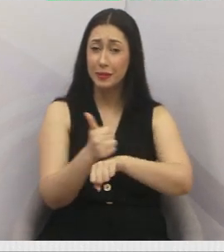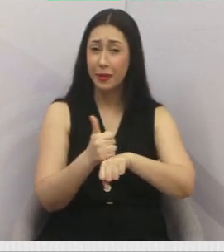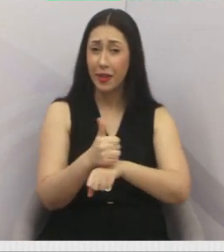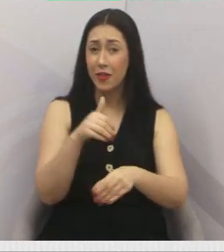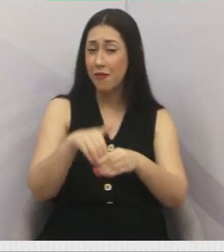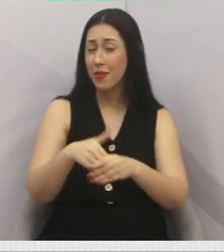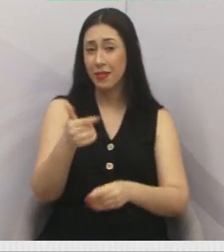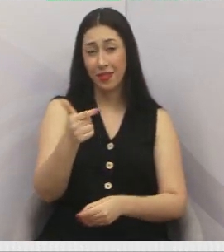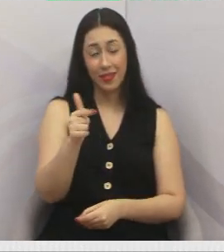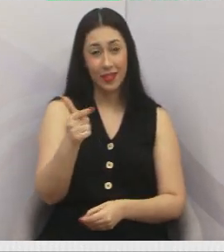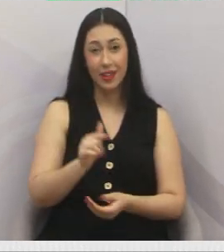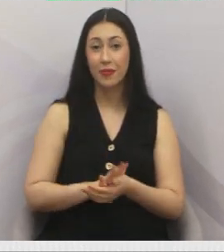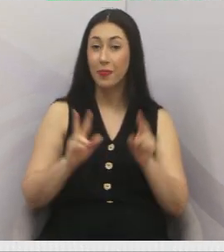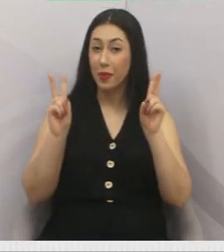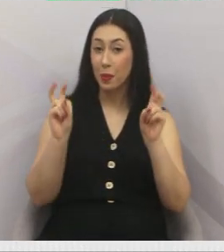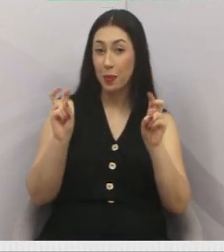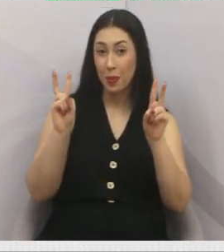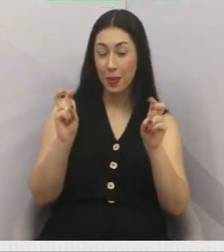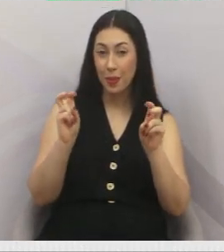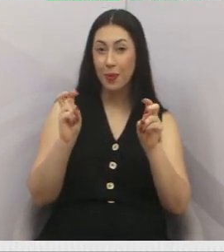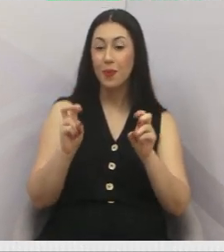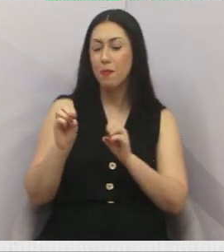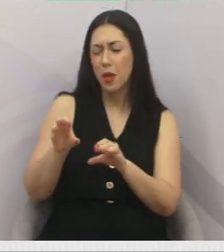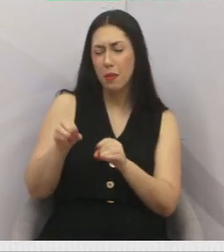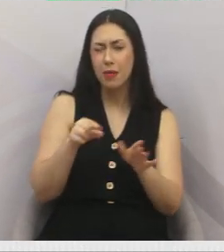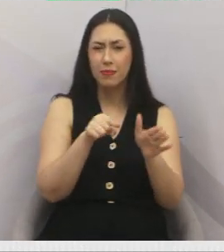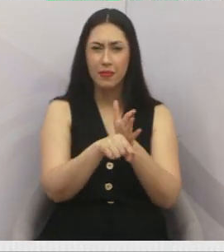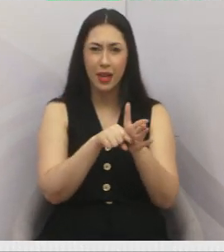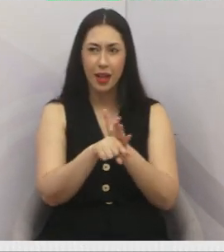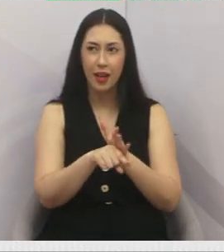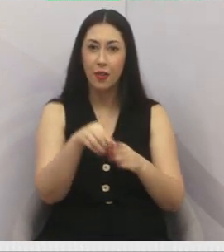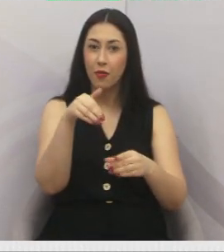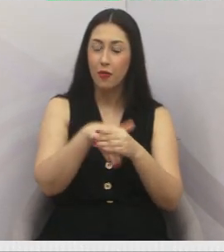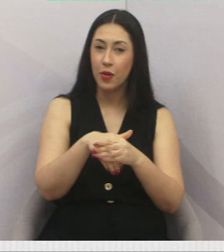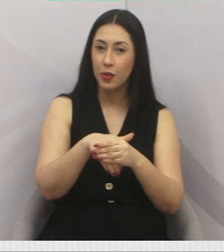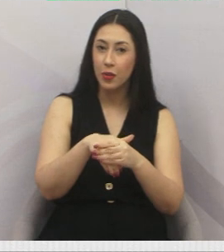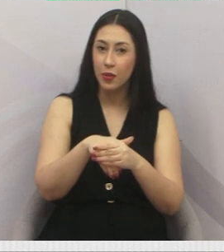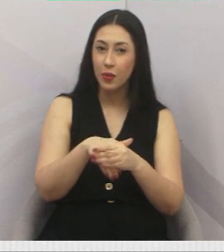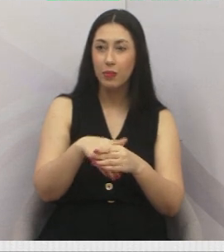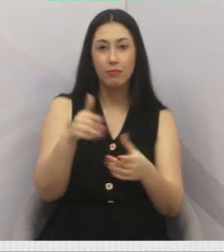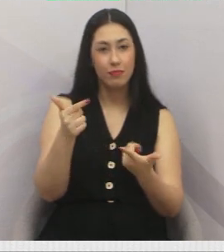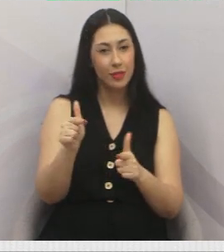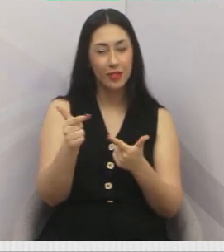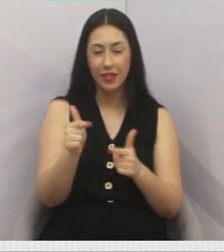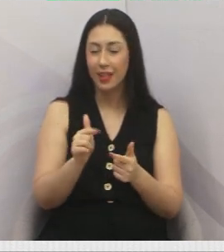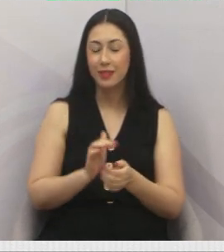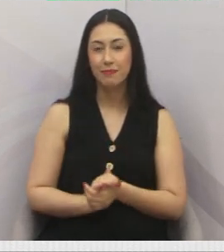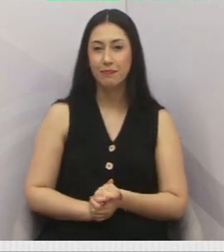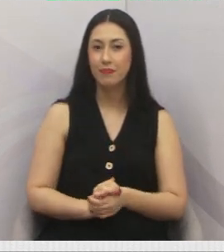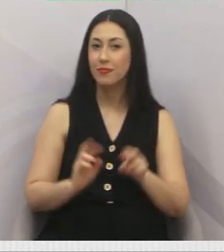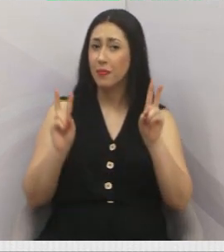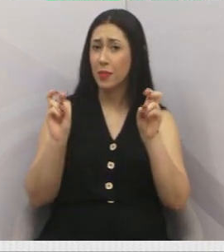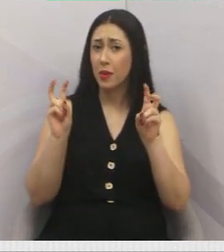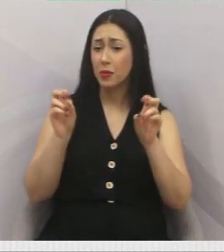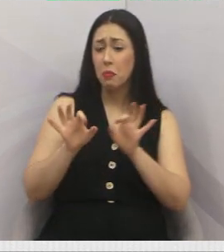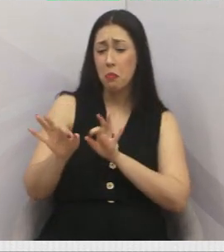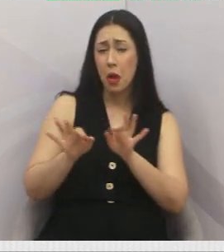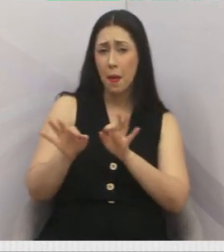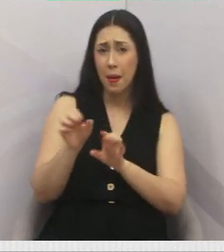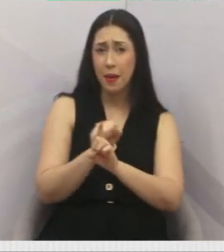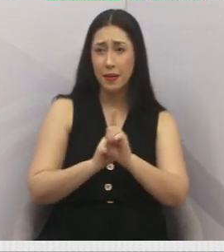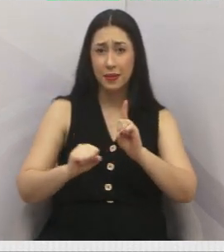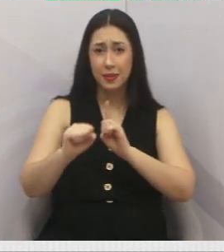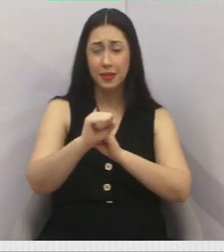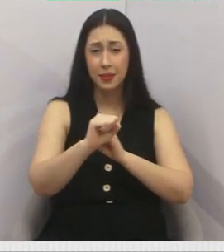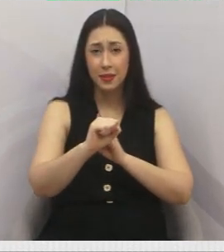profissionais, voto em branco. Segmento entidades acadêmicas e de pesquisa, voto em branco. Segmento organização da